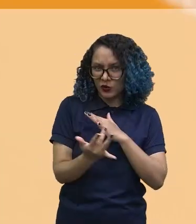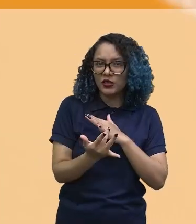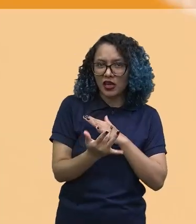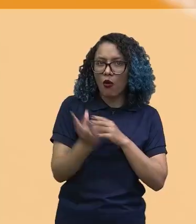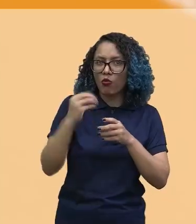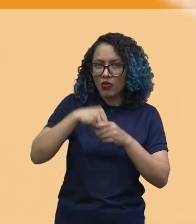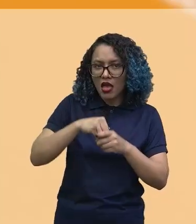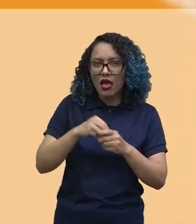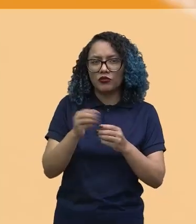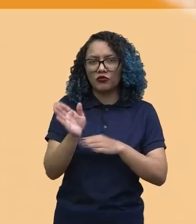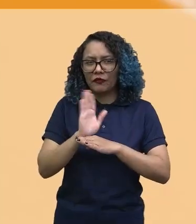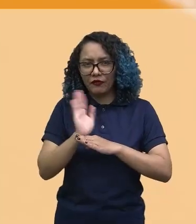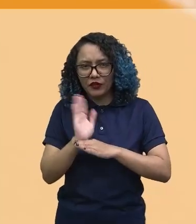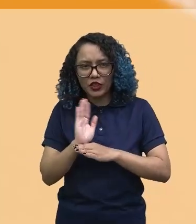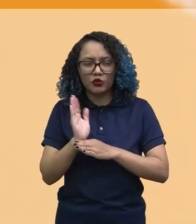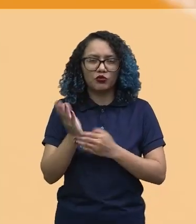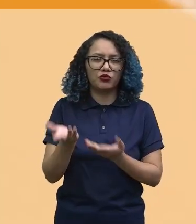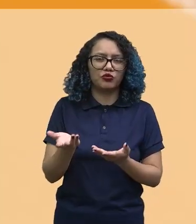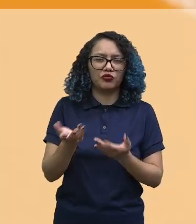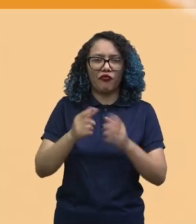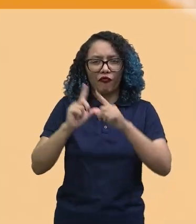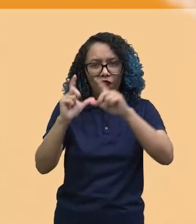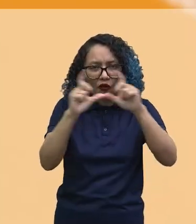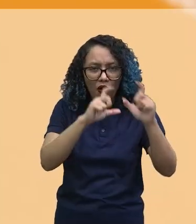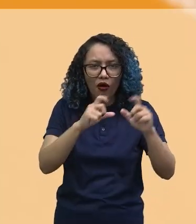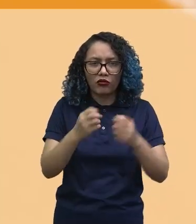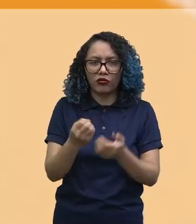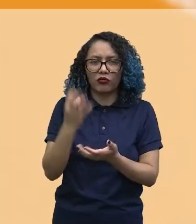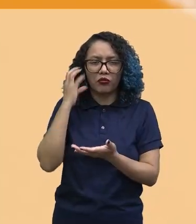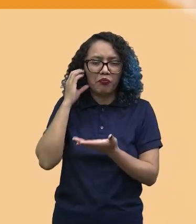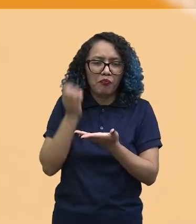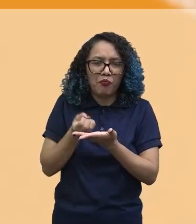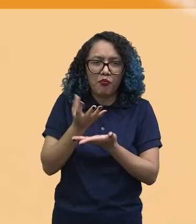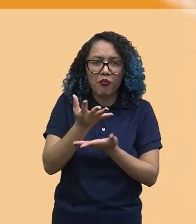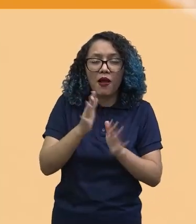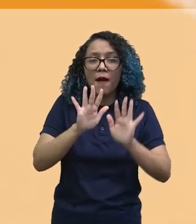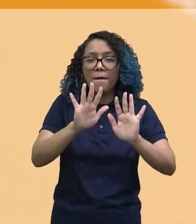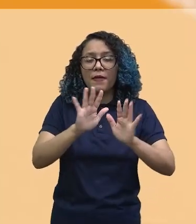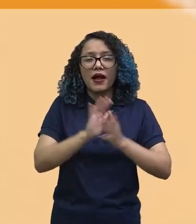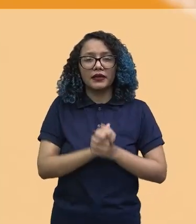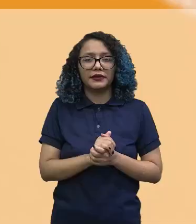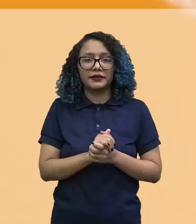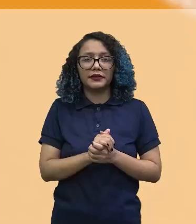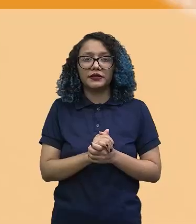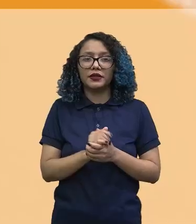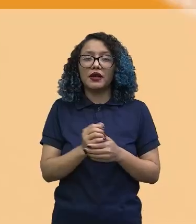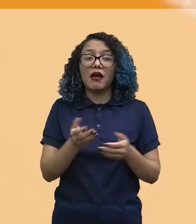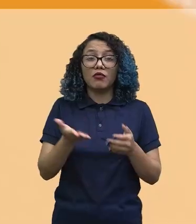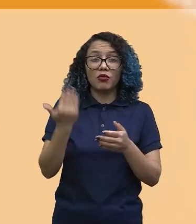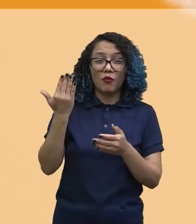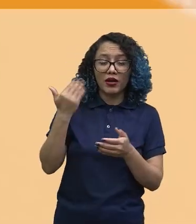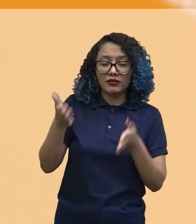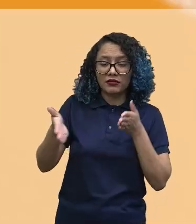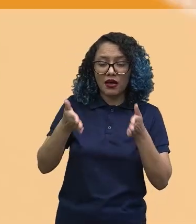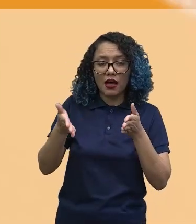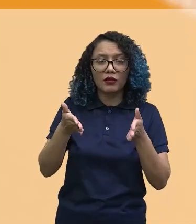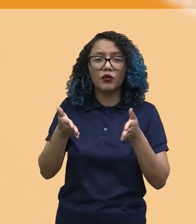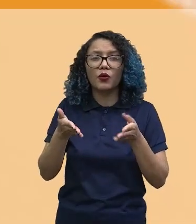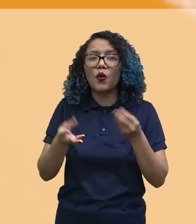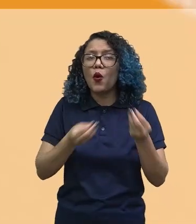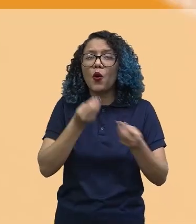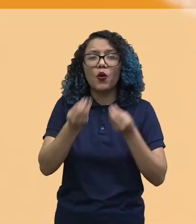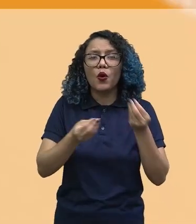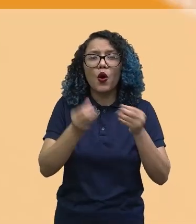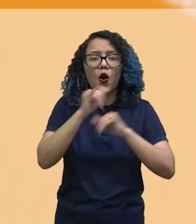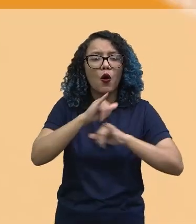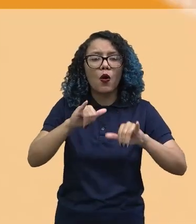fotos, podcasts, mas naquela época os jornais eram o grande meio de comunicação